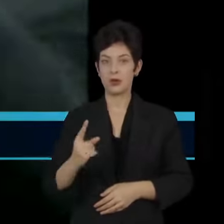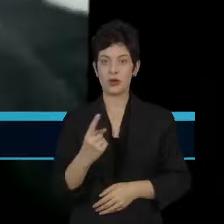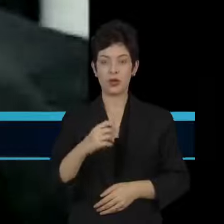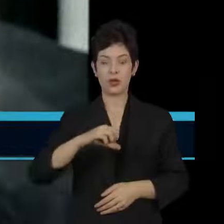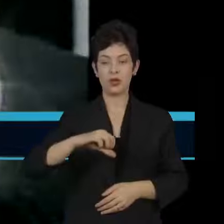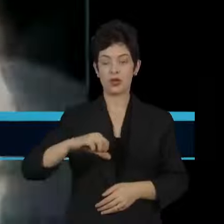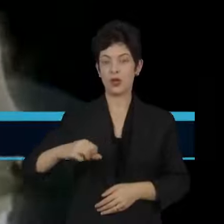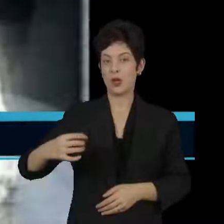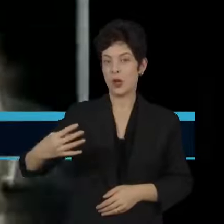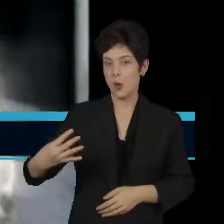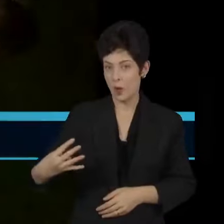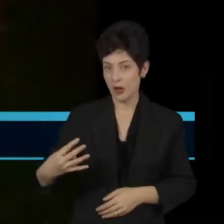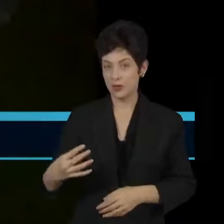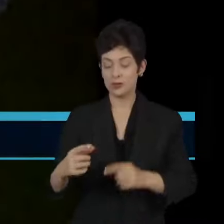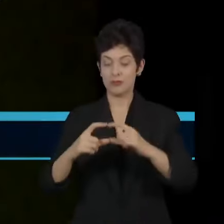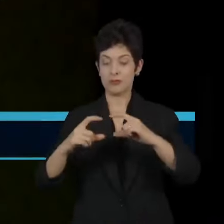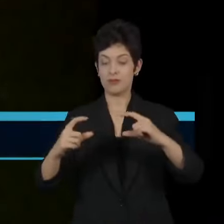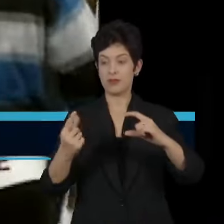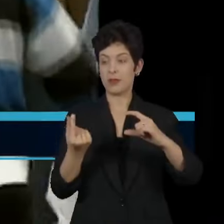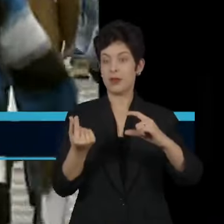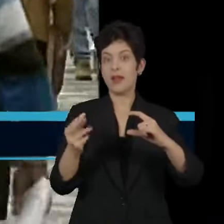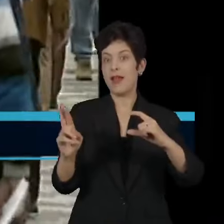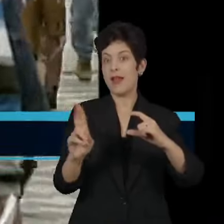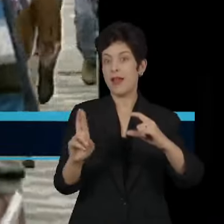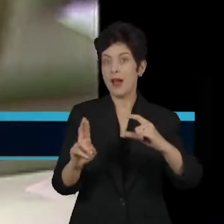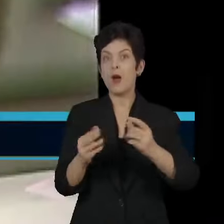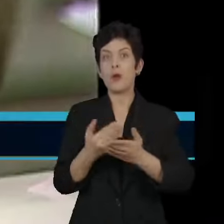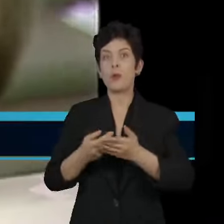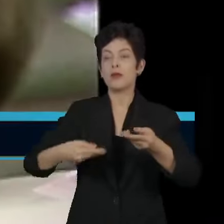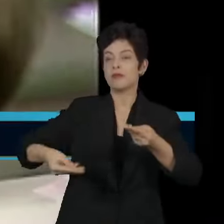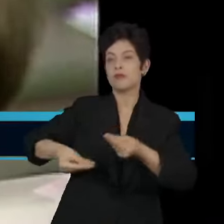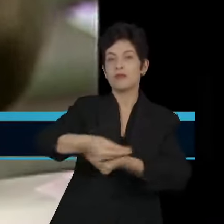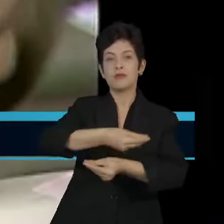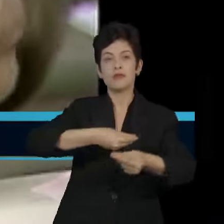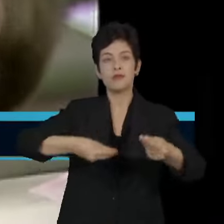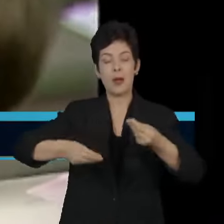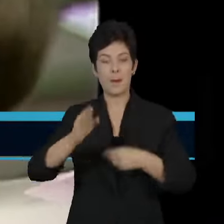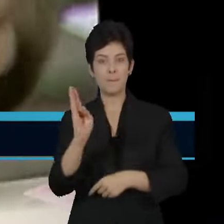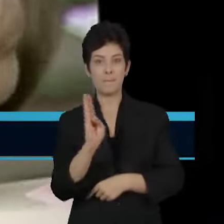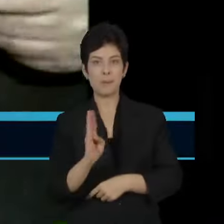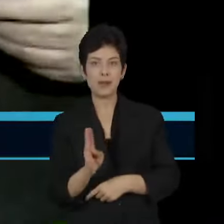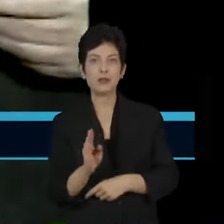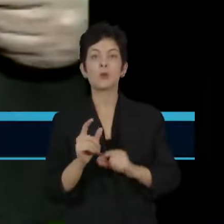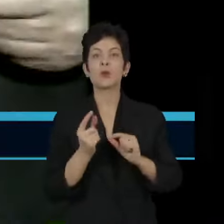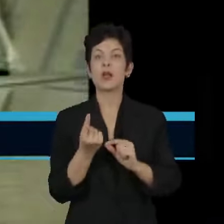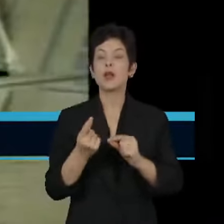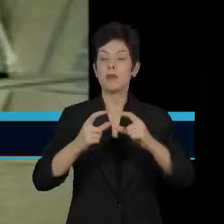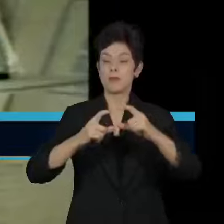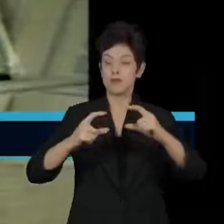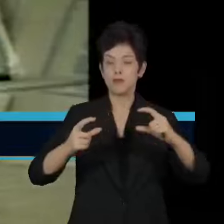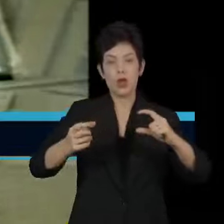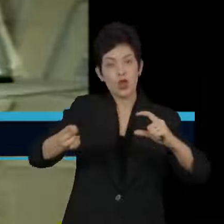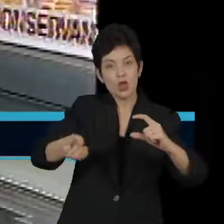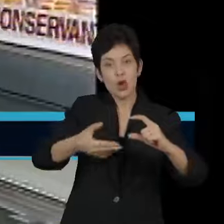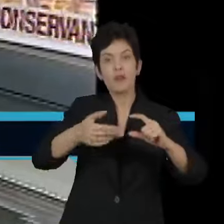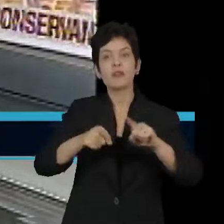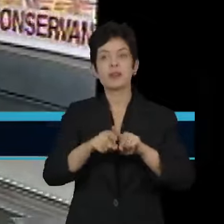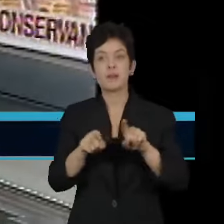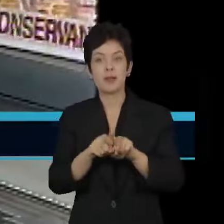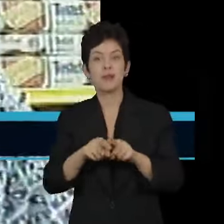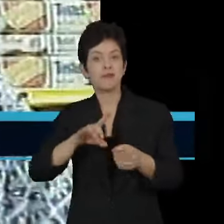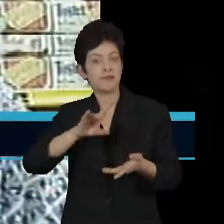1994 o Real entra em circulação do dia paraa noite o brasileiro passa a conviver com uma nova moeda e uma nova